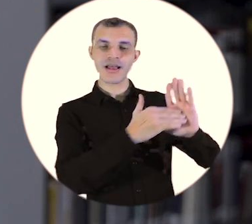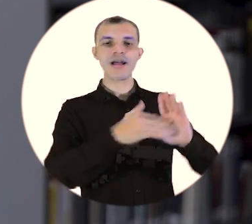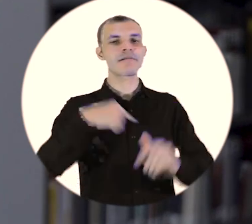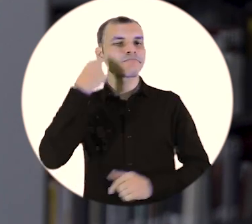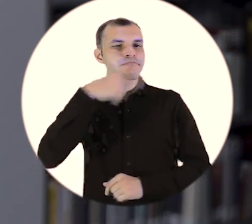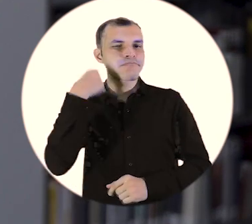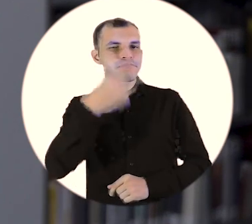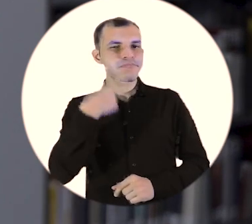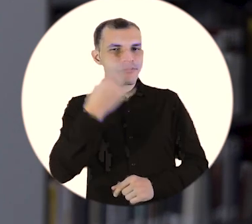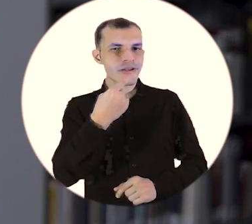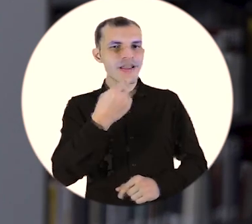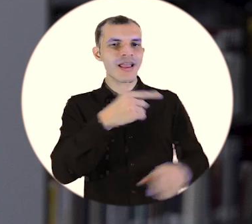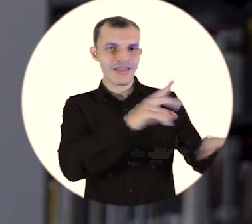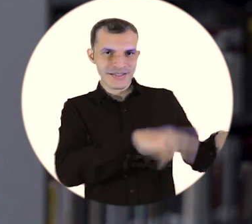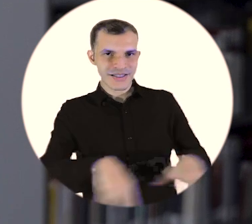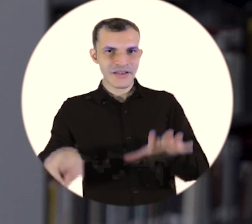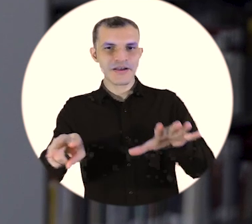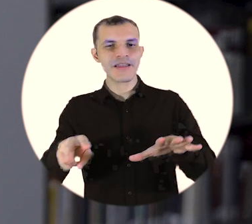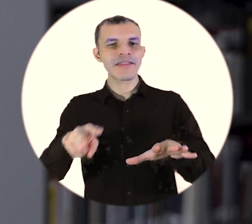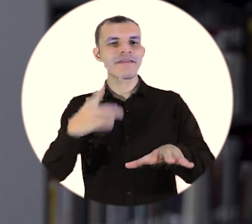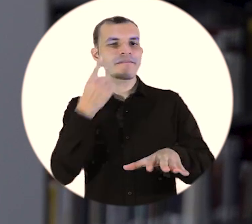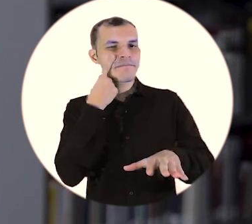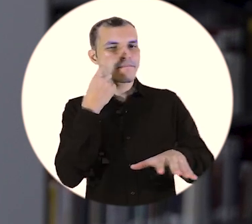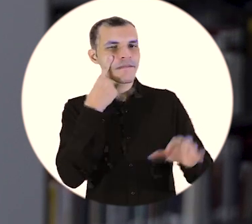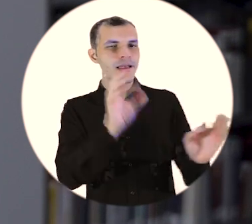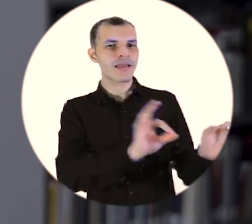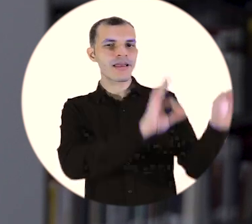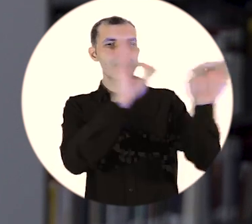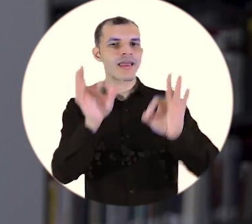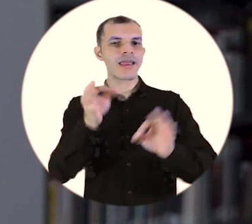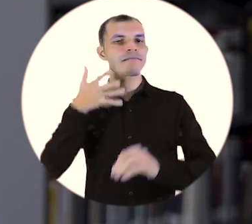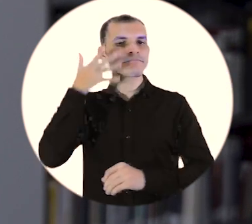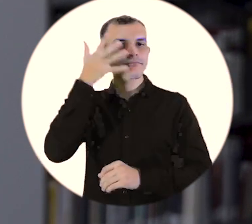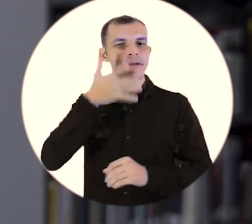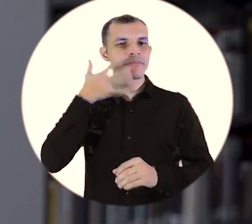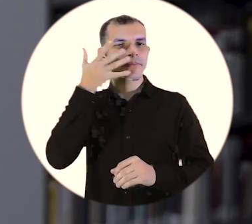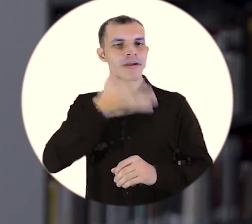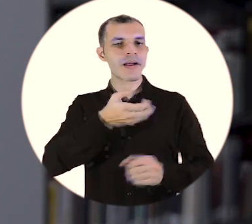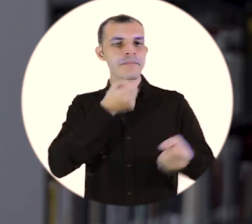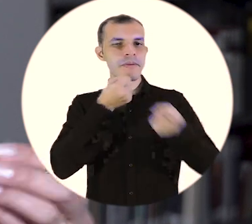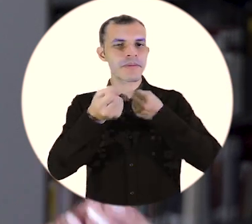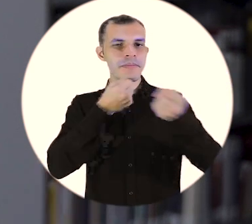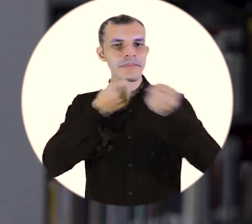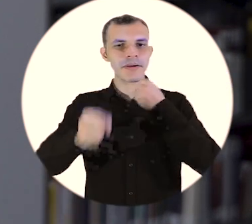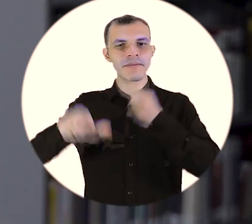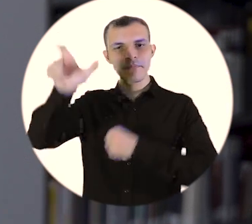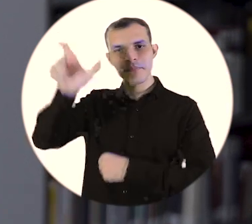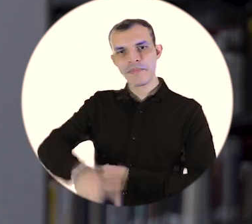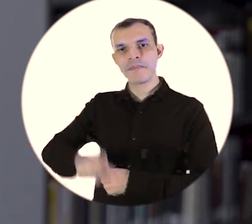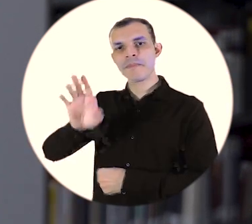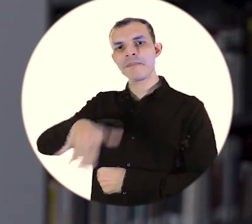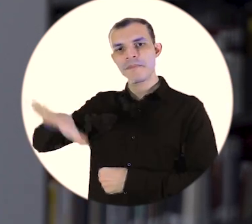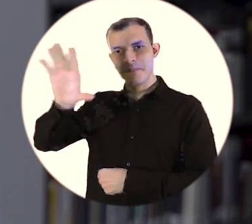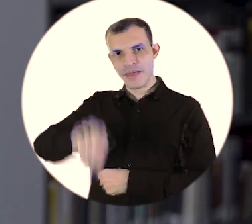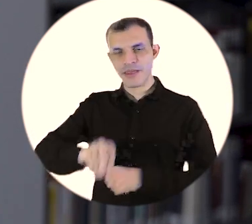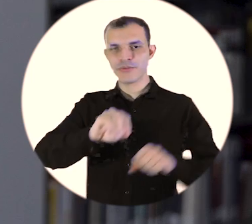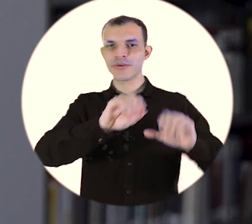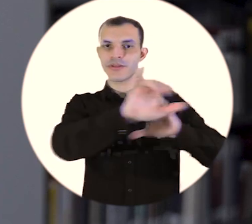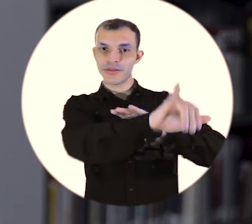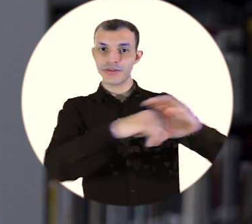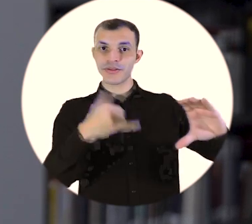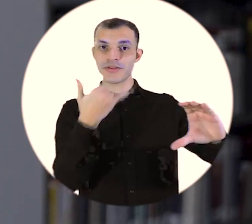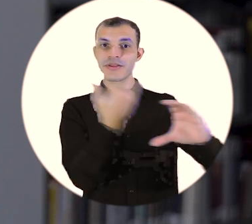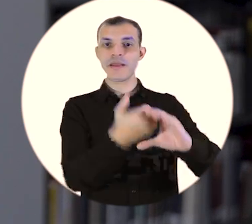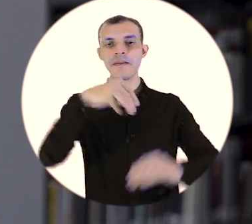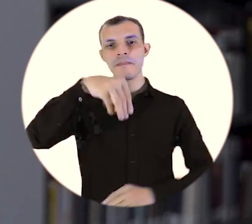desta semana, você vai acompanhar a entrevista do presidente da OAB Nacional, Beto Simonetti, ao portal Migalhas no YouTube. O